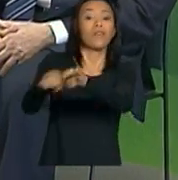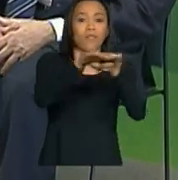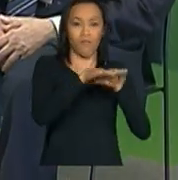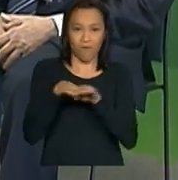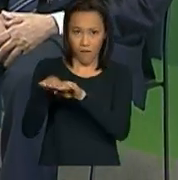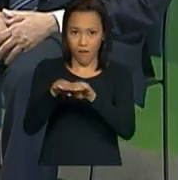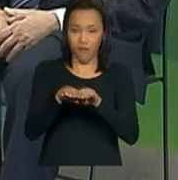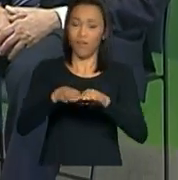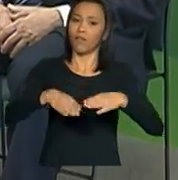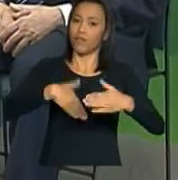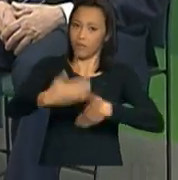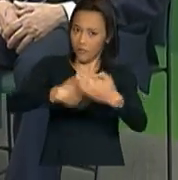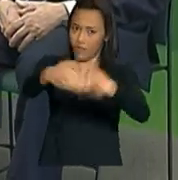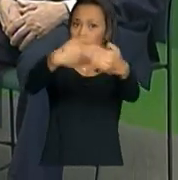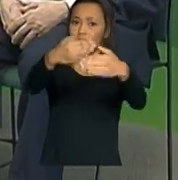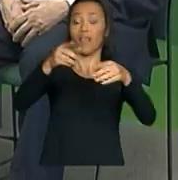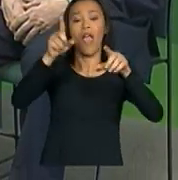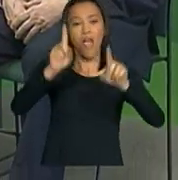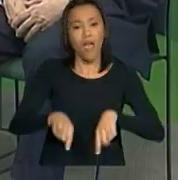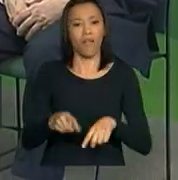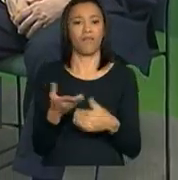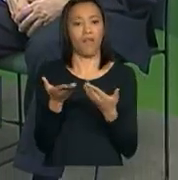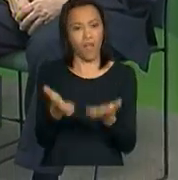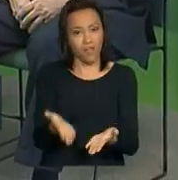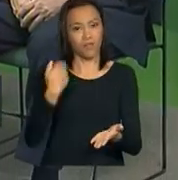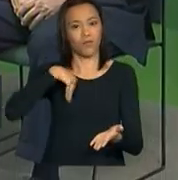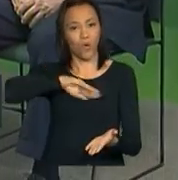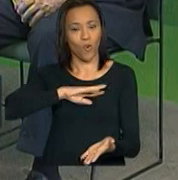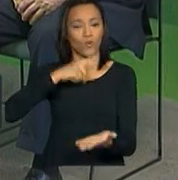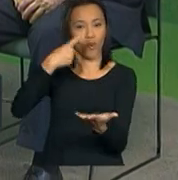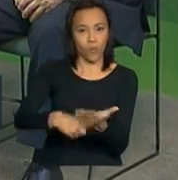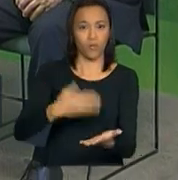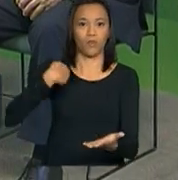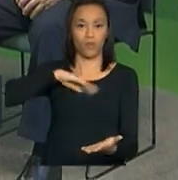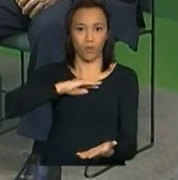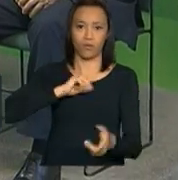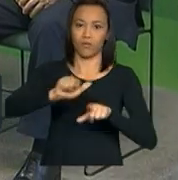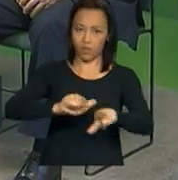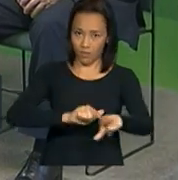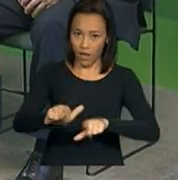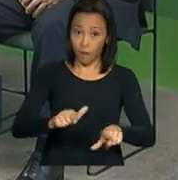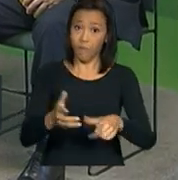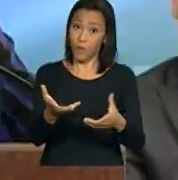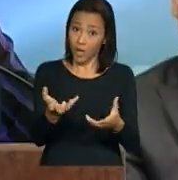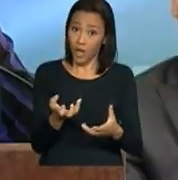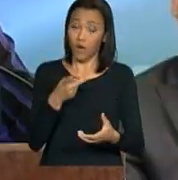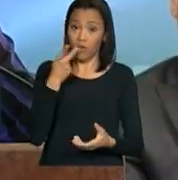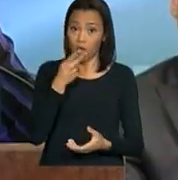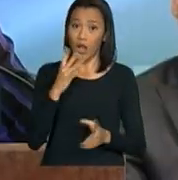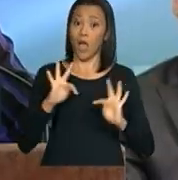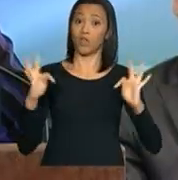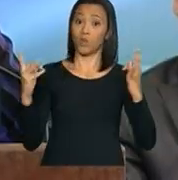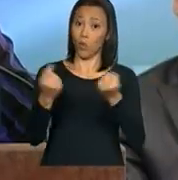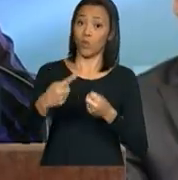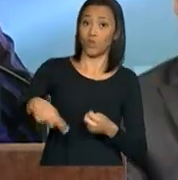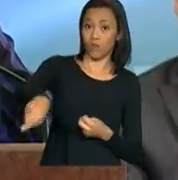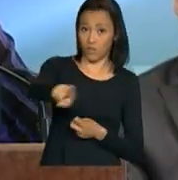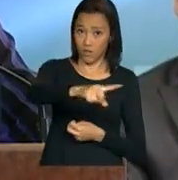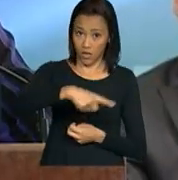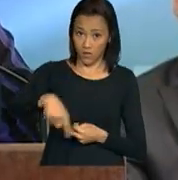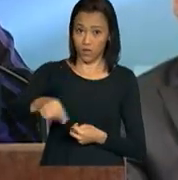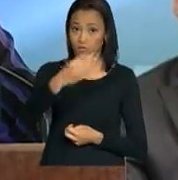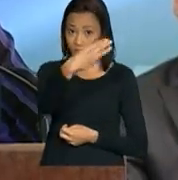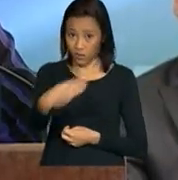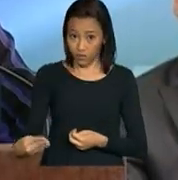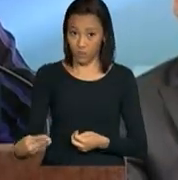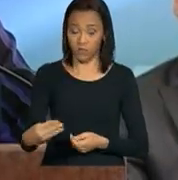desenvolvido em realidade é essa a nossa tarefa e a nossa missão eu quero dizer aos todos a todos os ministros que